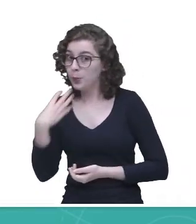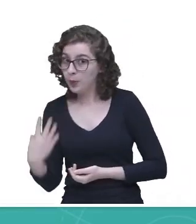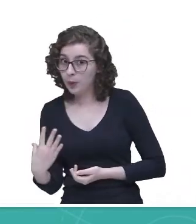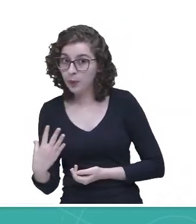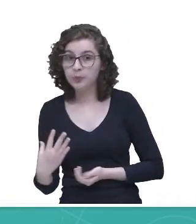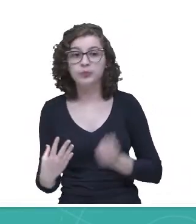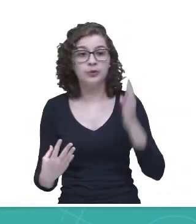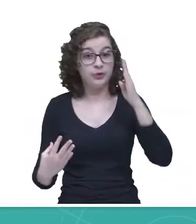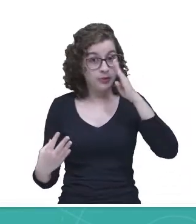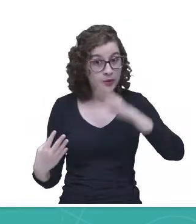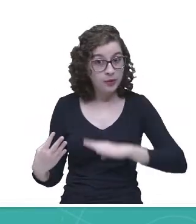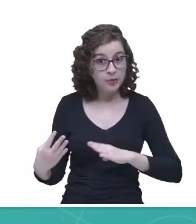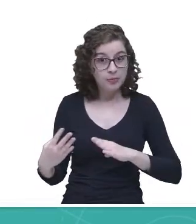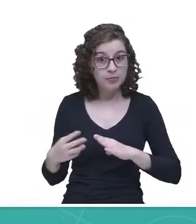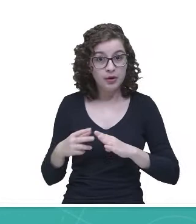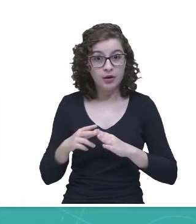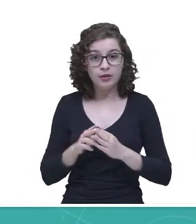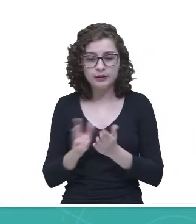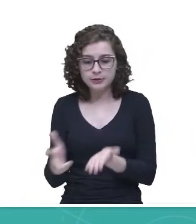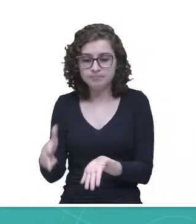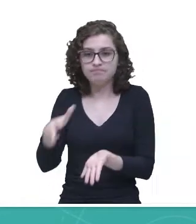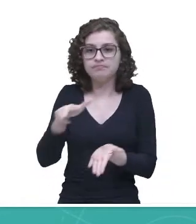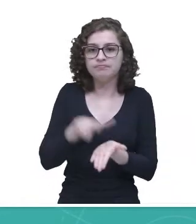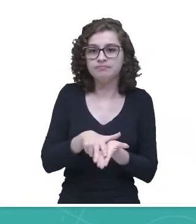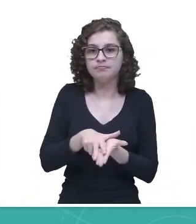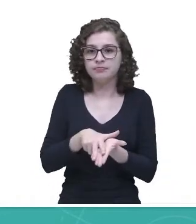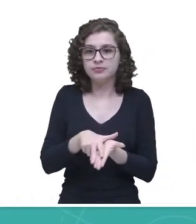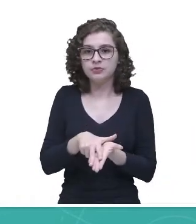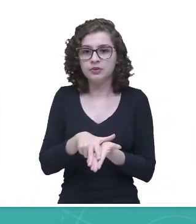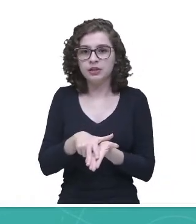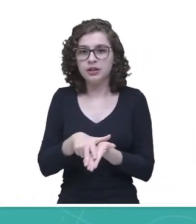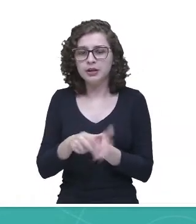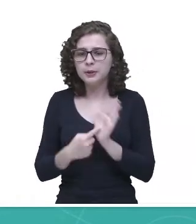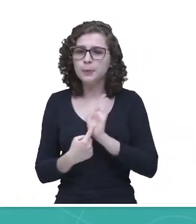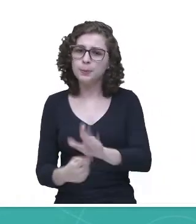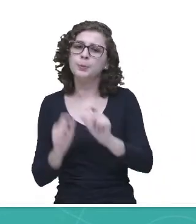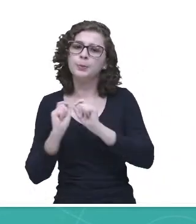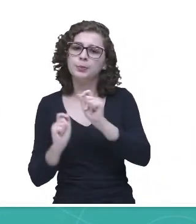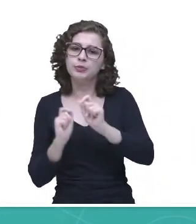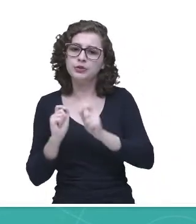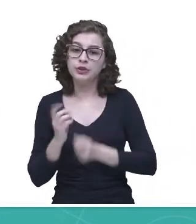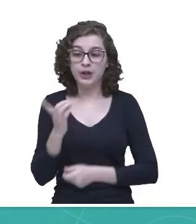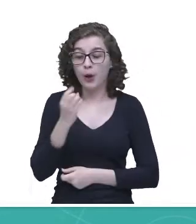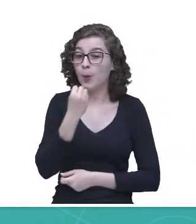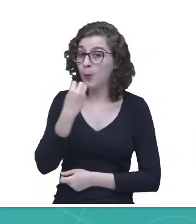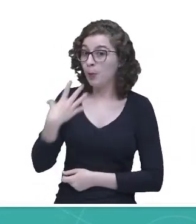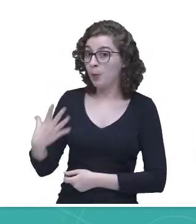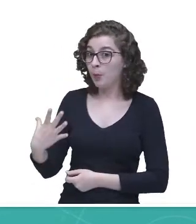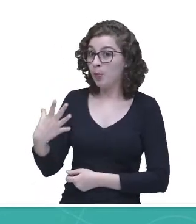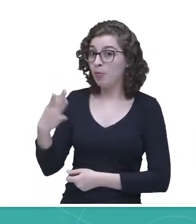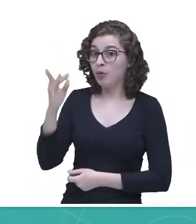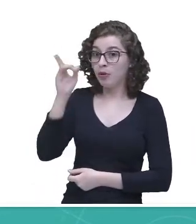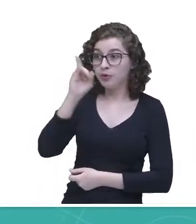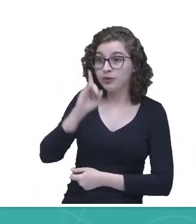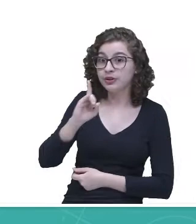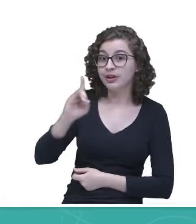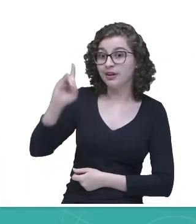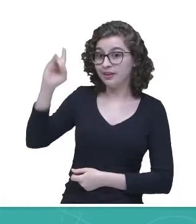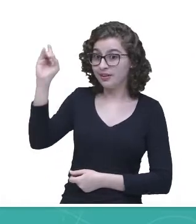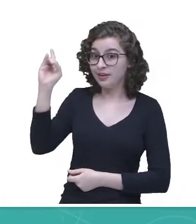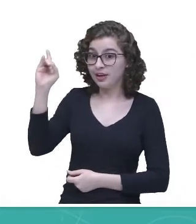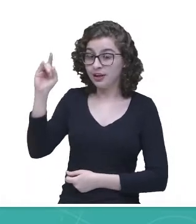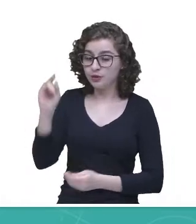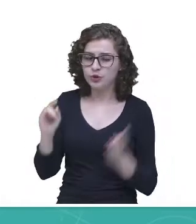mal estão encarnados e figurados em duas divindades antagônicas que não cessam